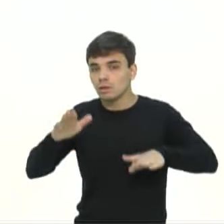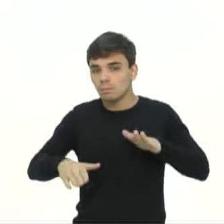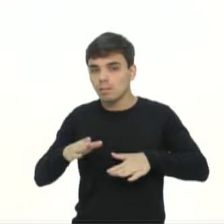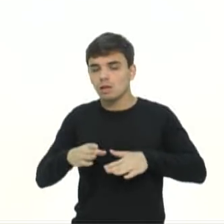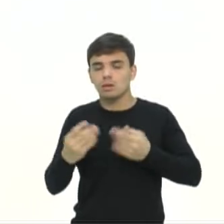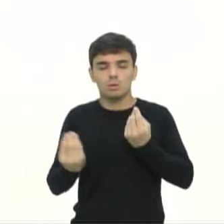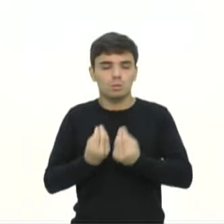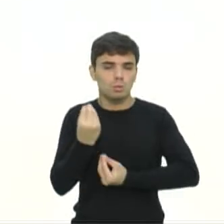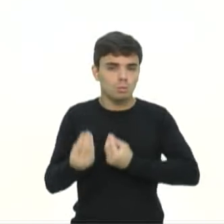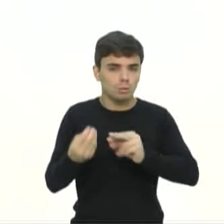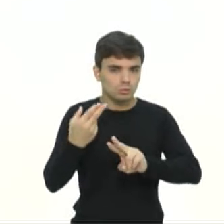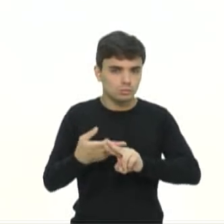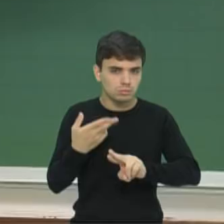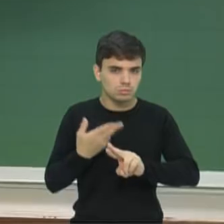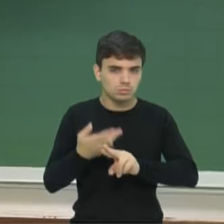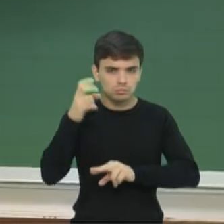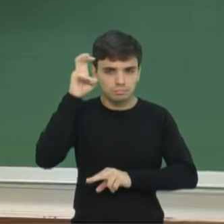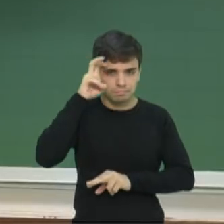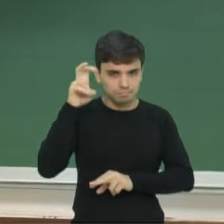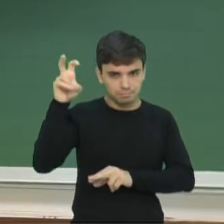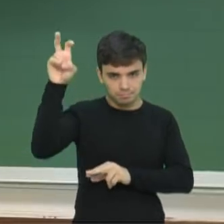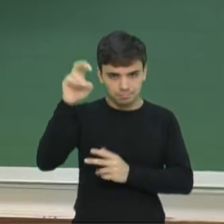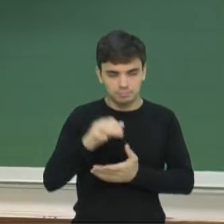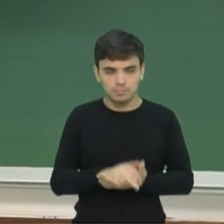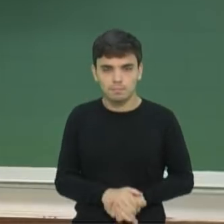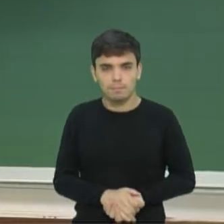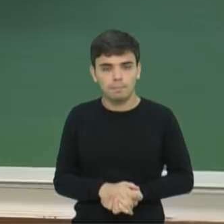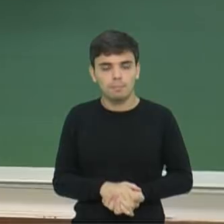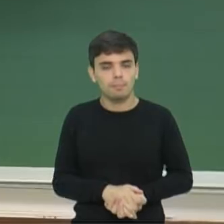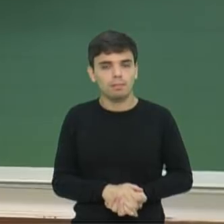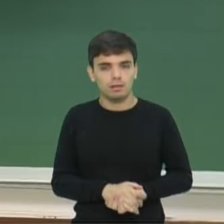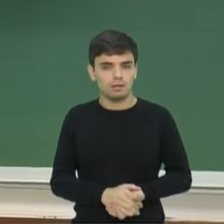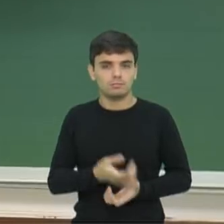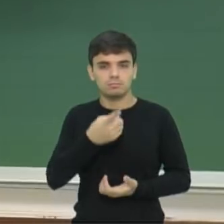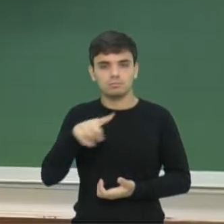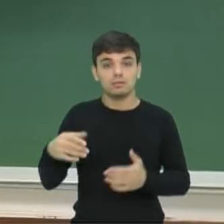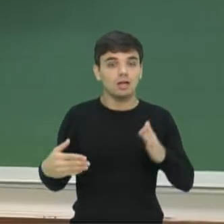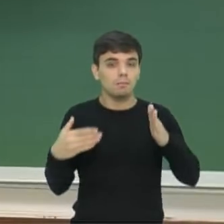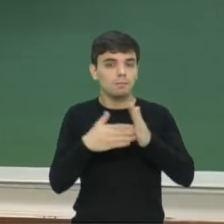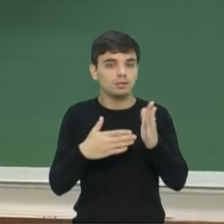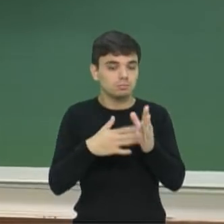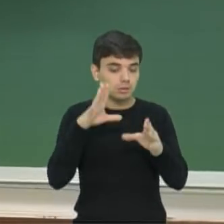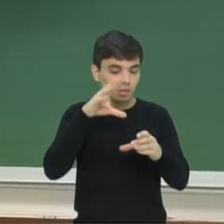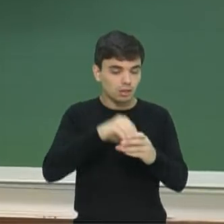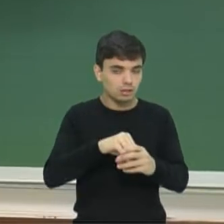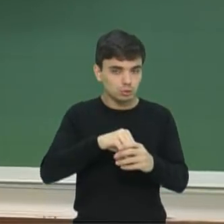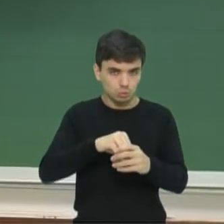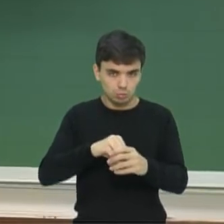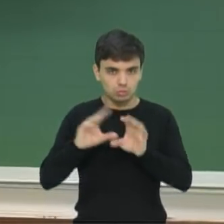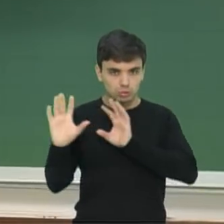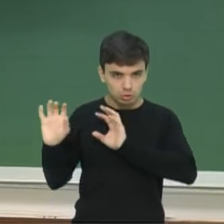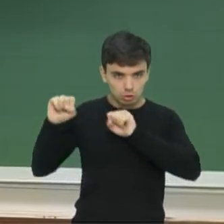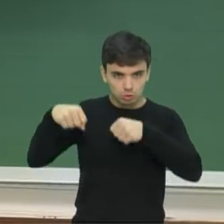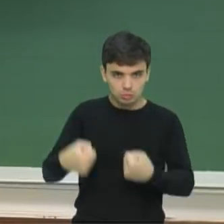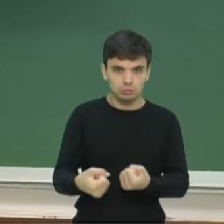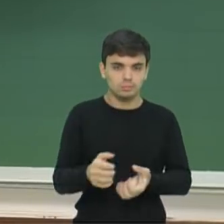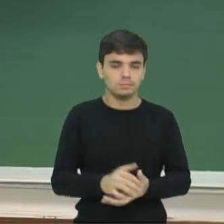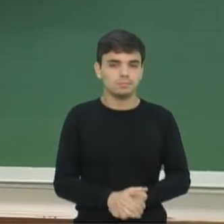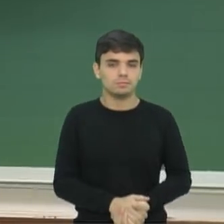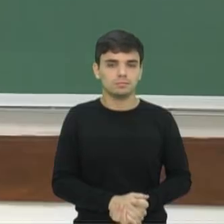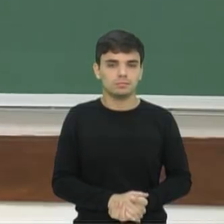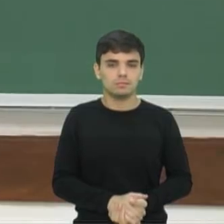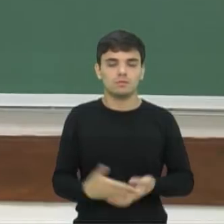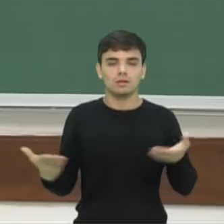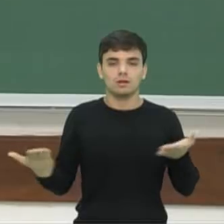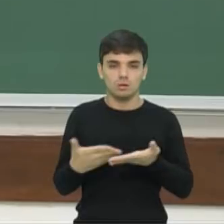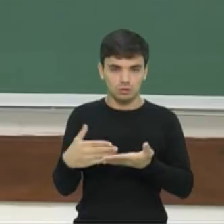que se usa a inteligência. Então é mais uma das máximas dentro do judô. Bora para a